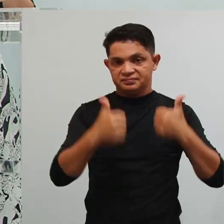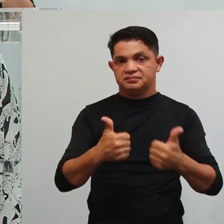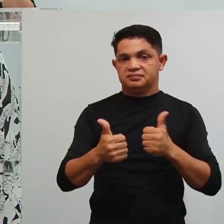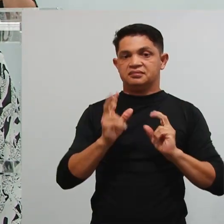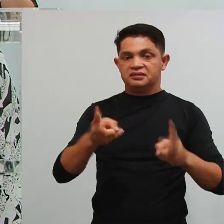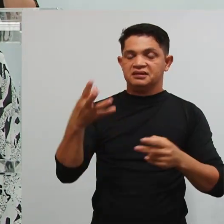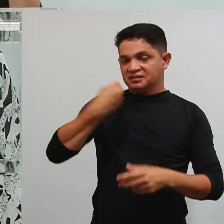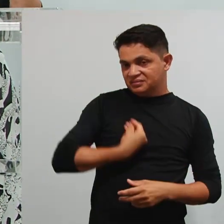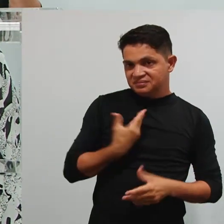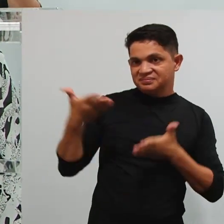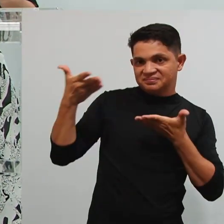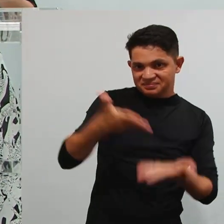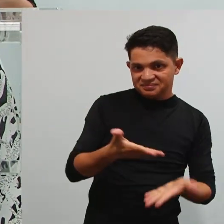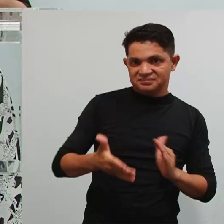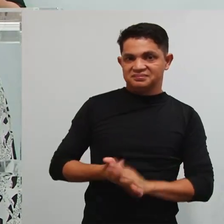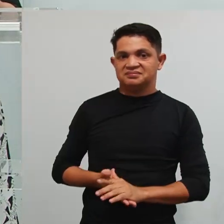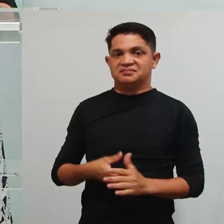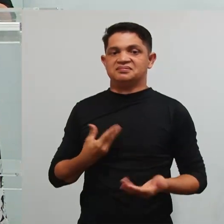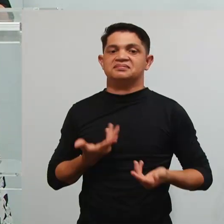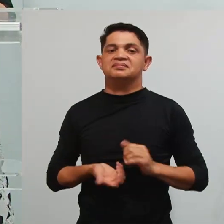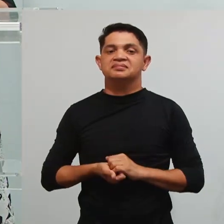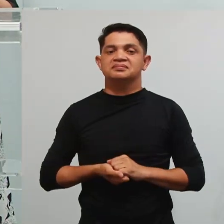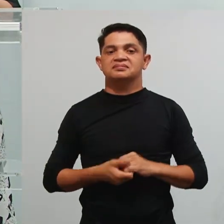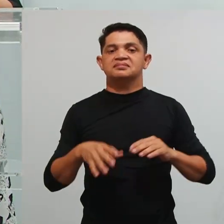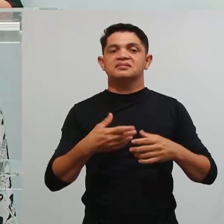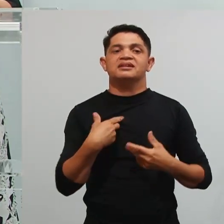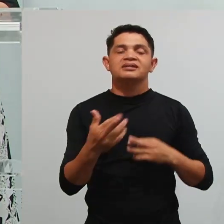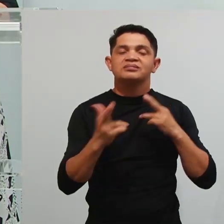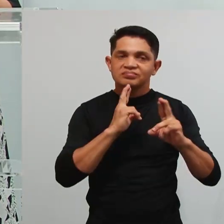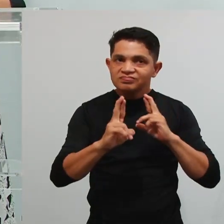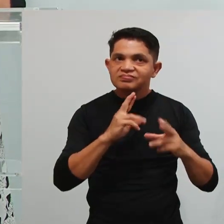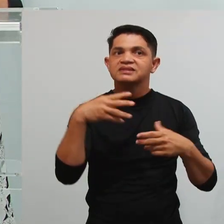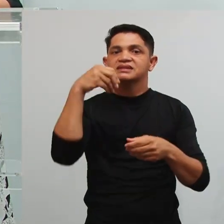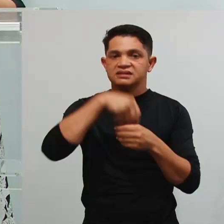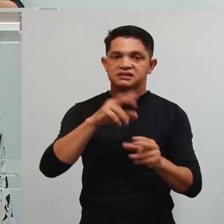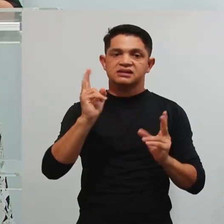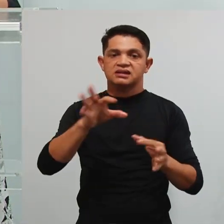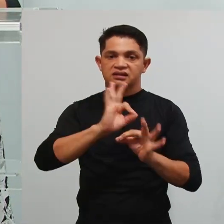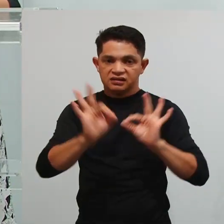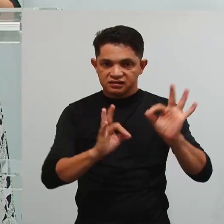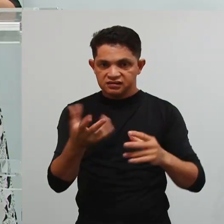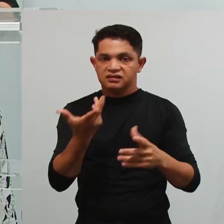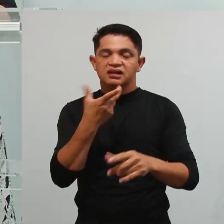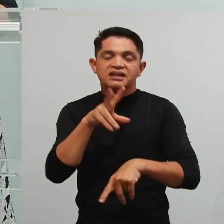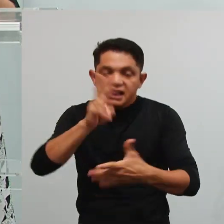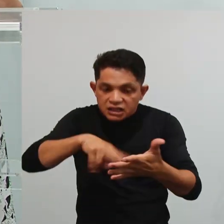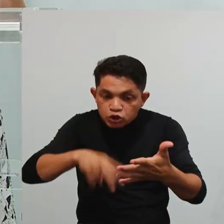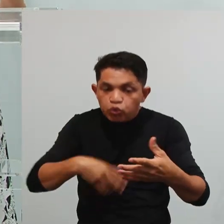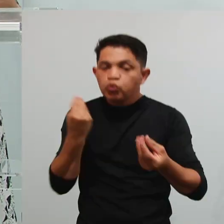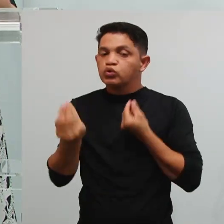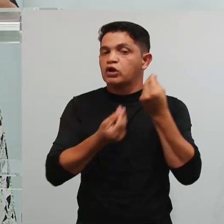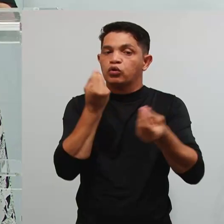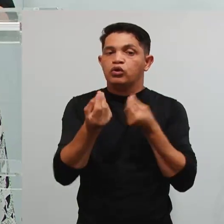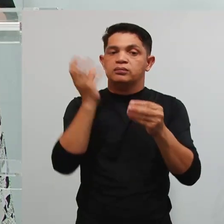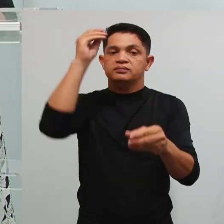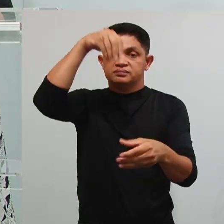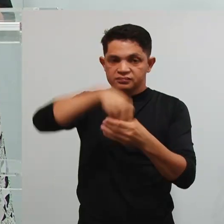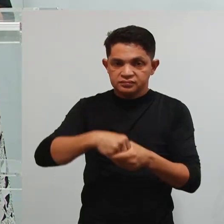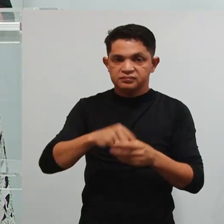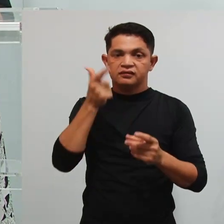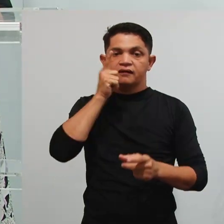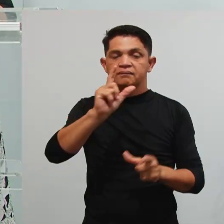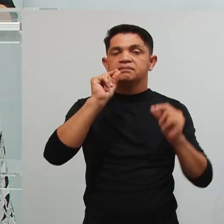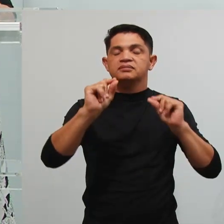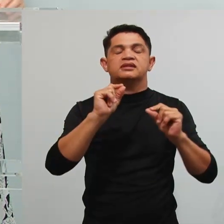estamos ok. Então, tem que ter essa parte, né, da aprovação, da leitura pelas pessoas que participaram